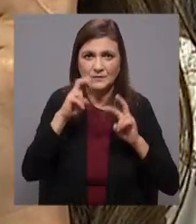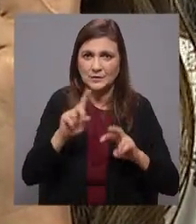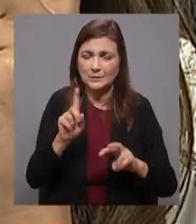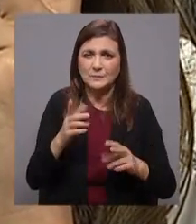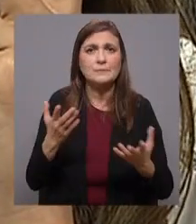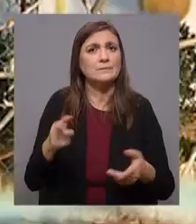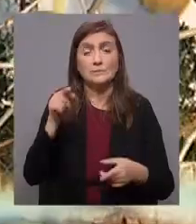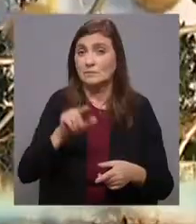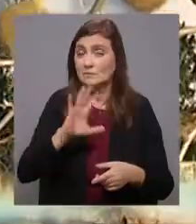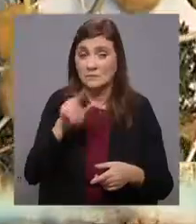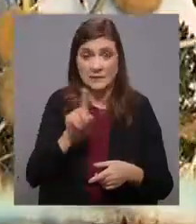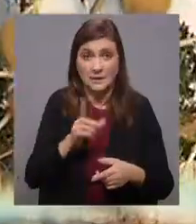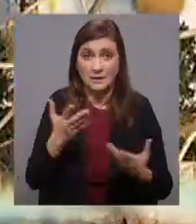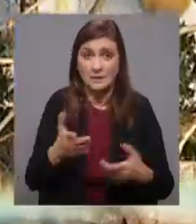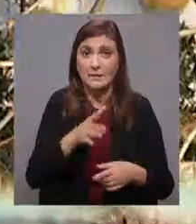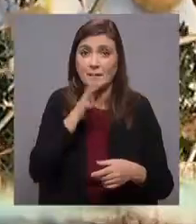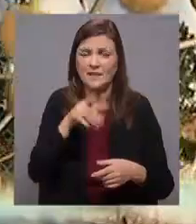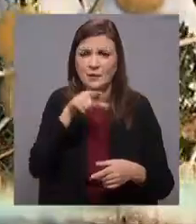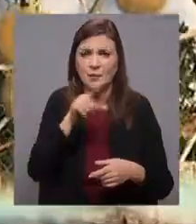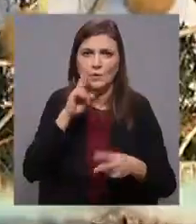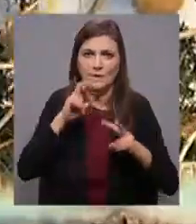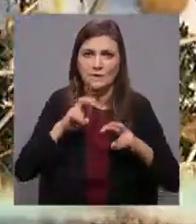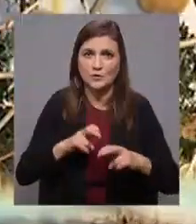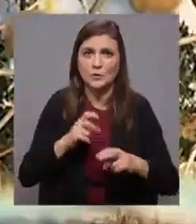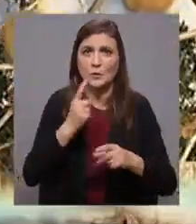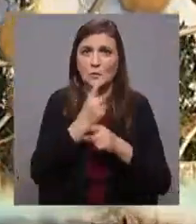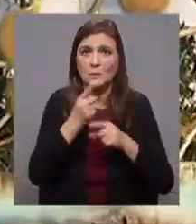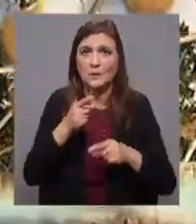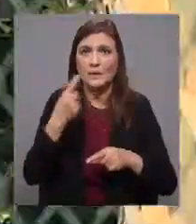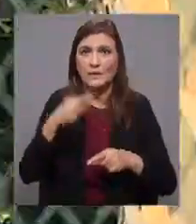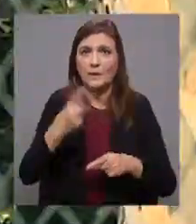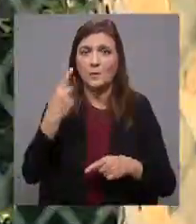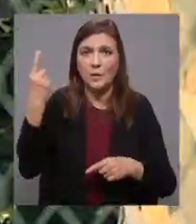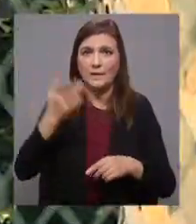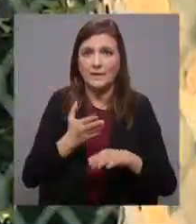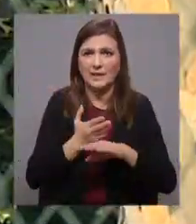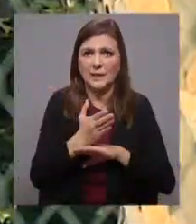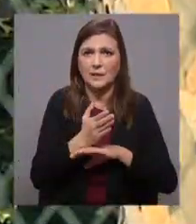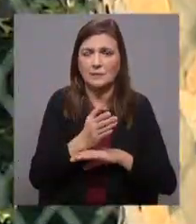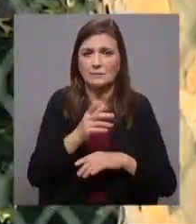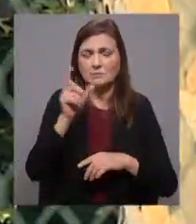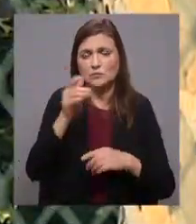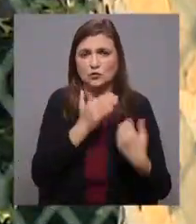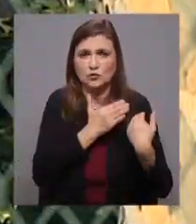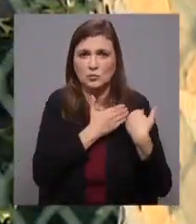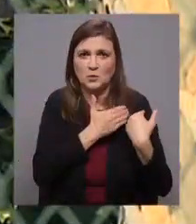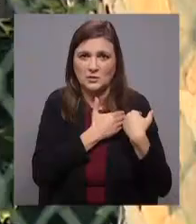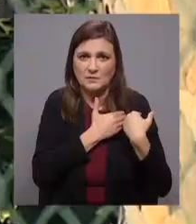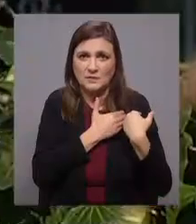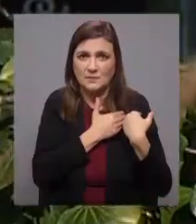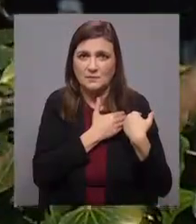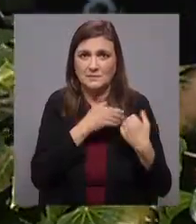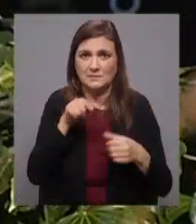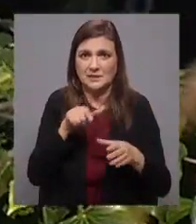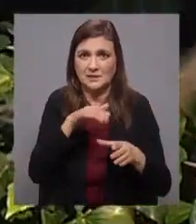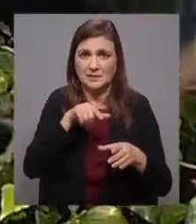foi apurado, dito pelos investigadores, porque tiveram uma ordem direta do responsável, nesse